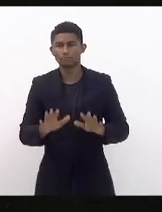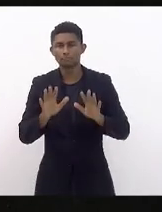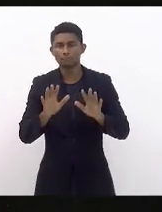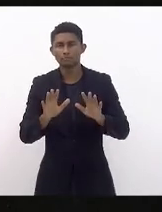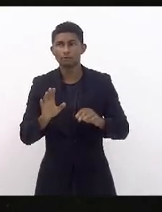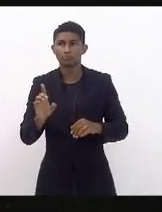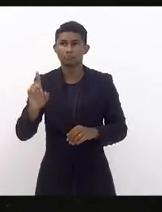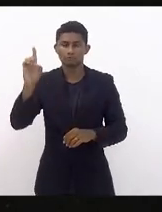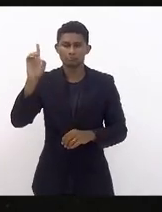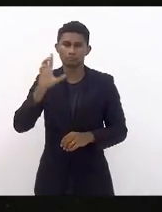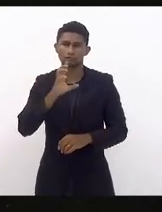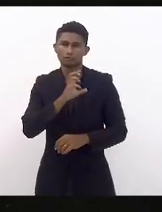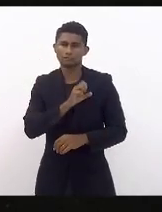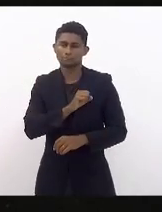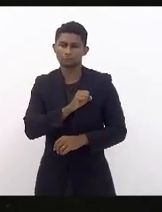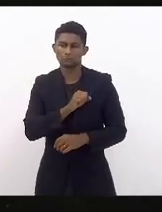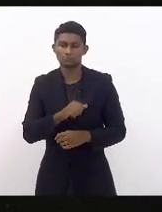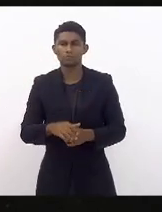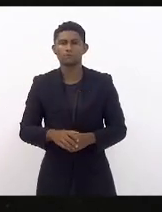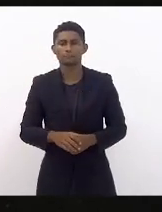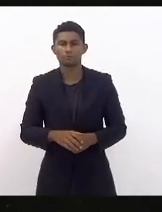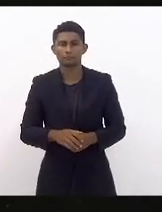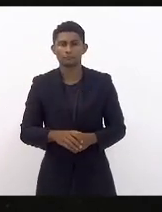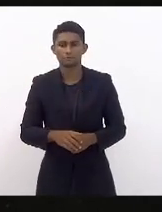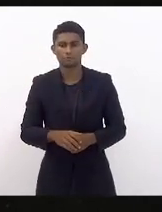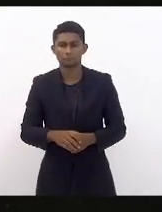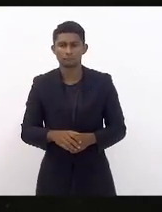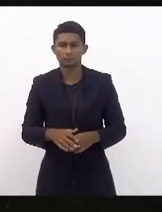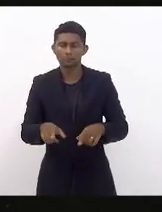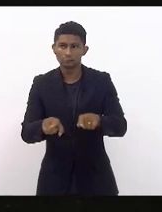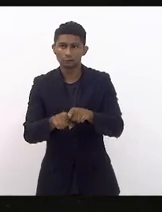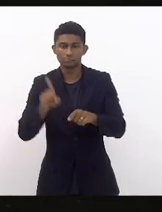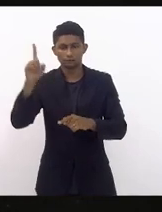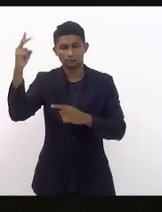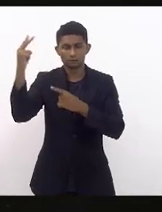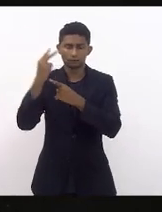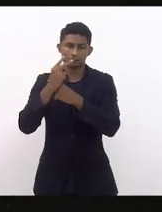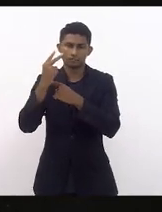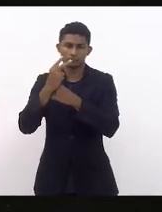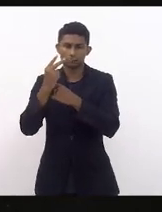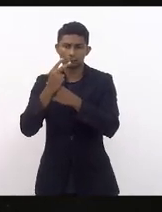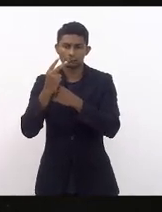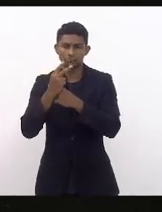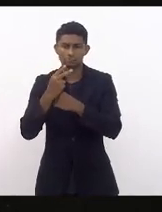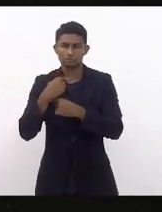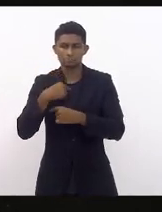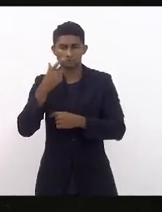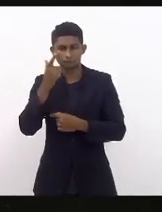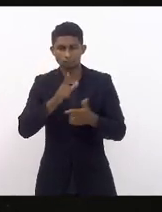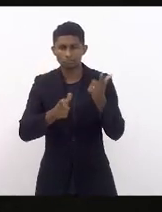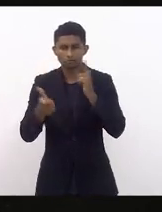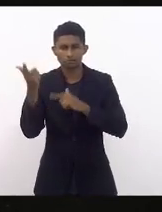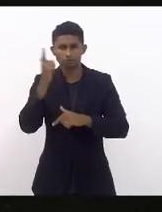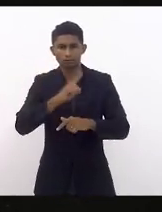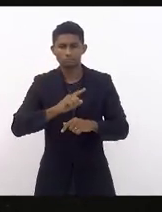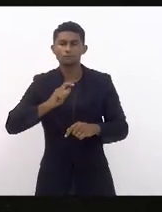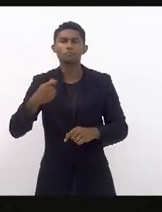amor de Deus e pela sua insofismável proteção, em tudo fui mais que